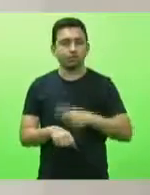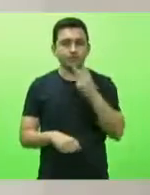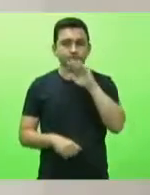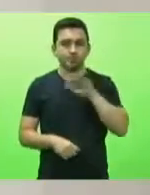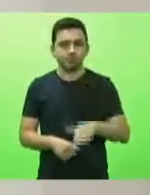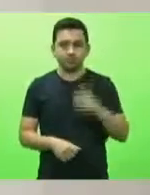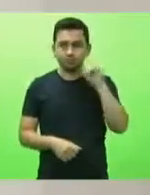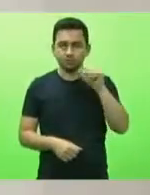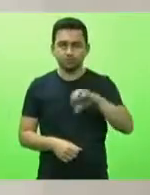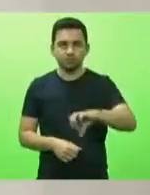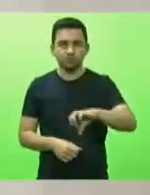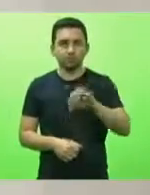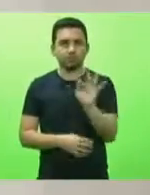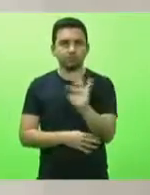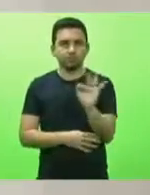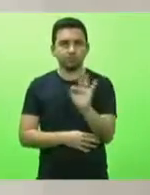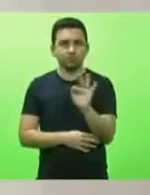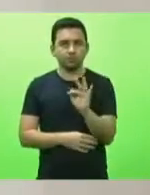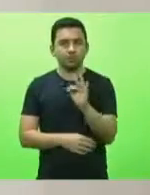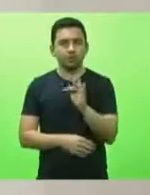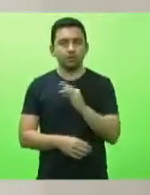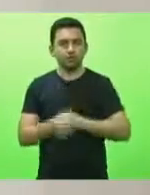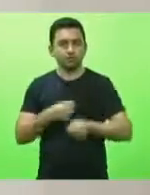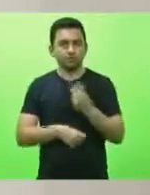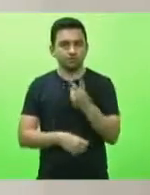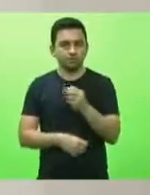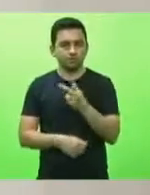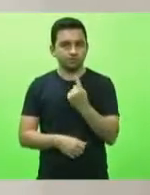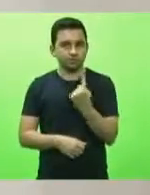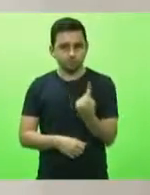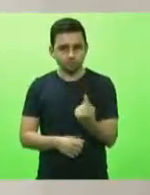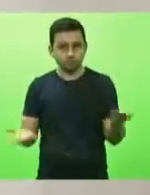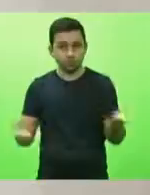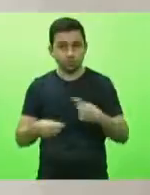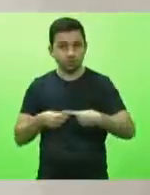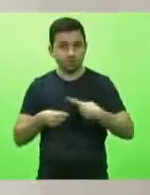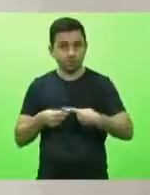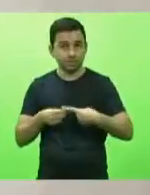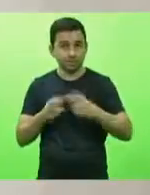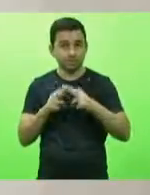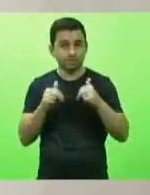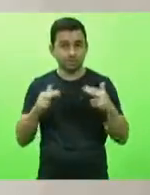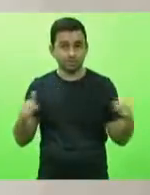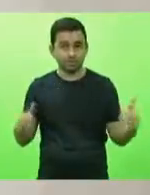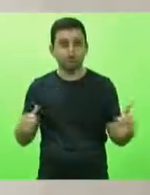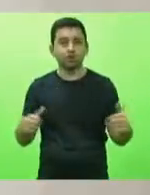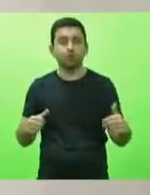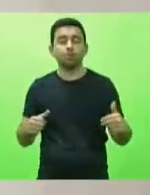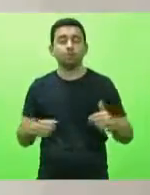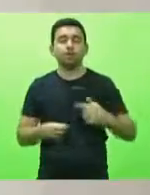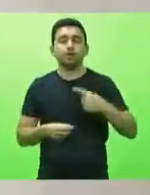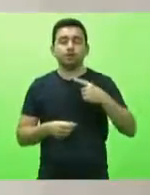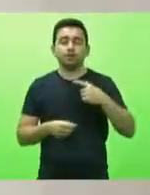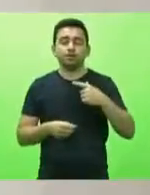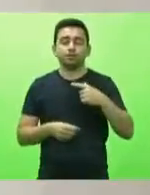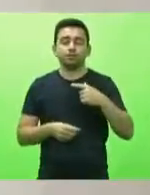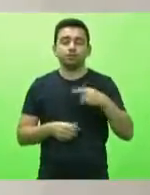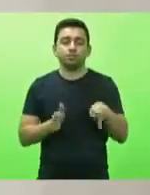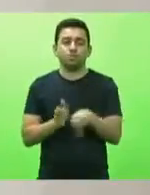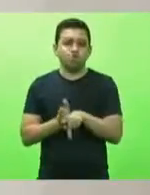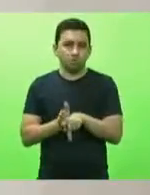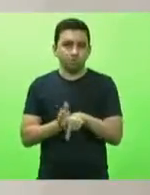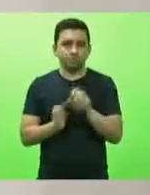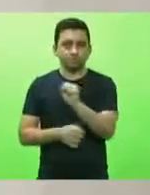do mês de fevereiro do ano de 2021, nesta cidade de Florianópolis, capital do estado de Santa Catarina,